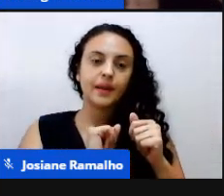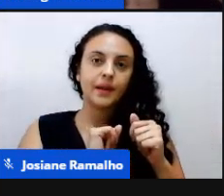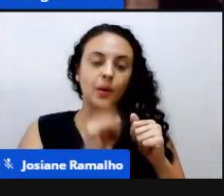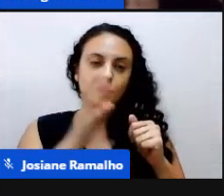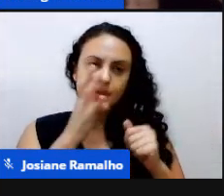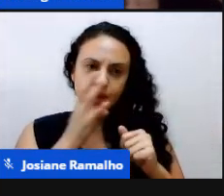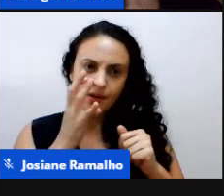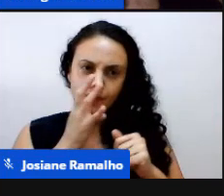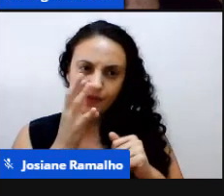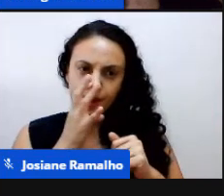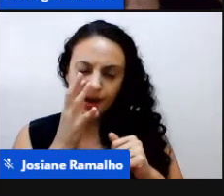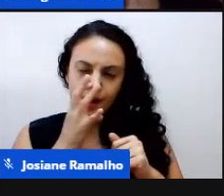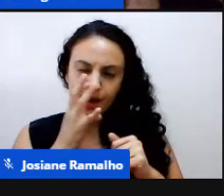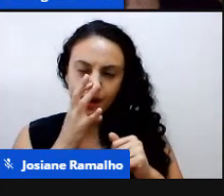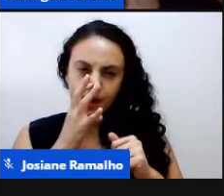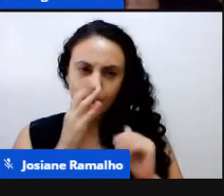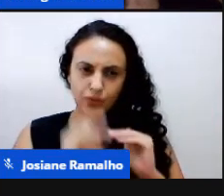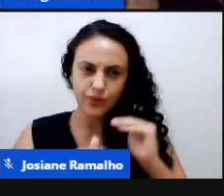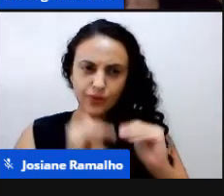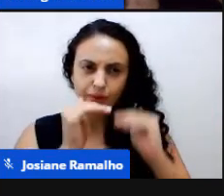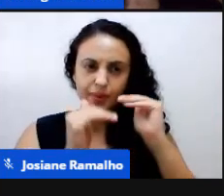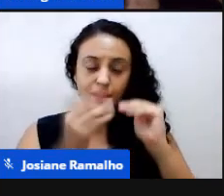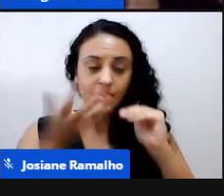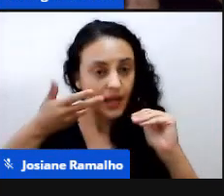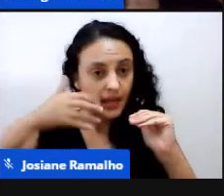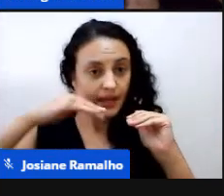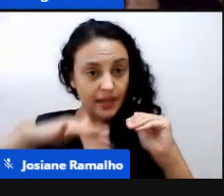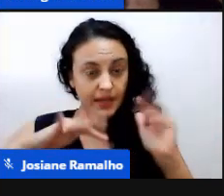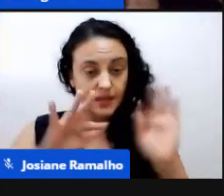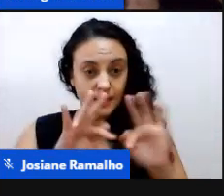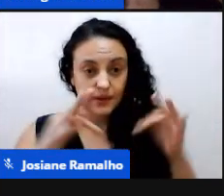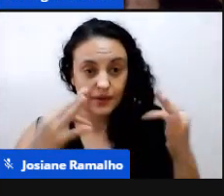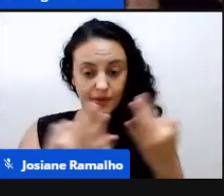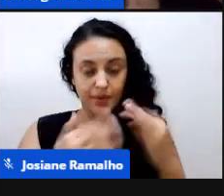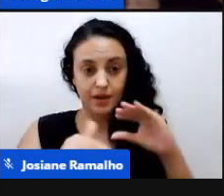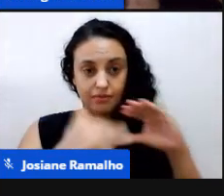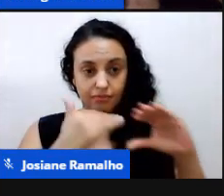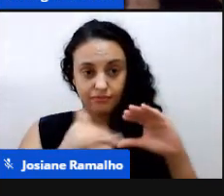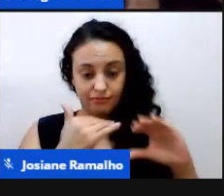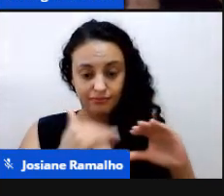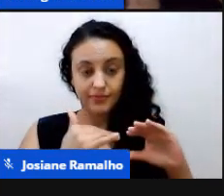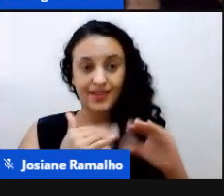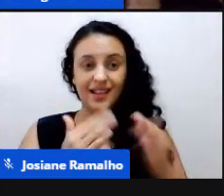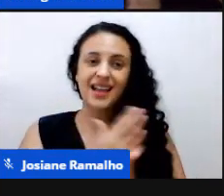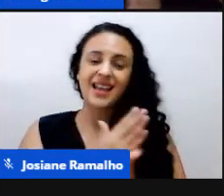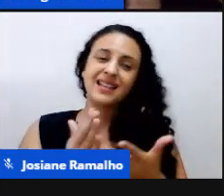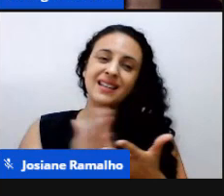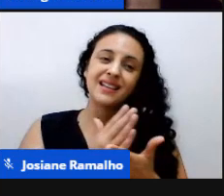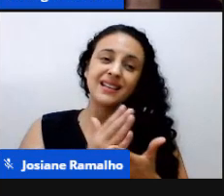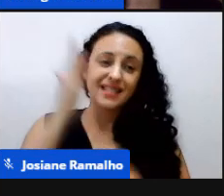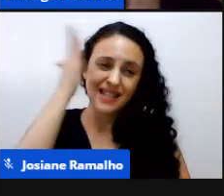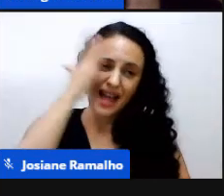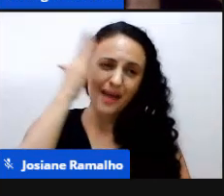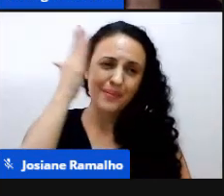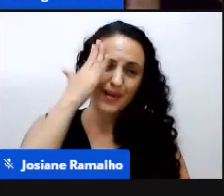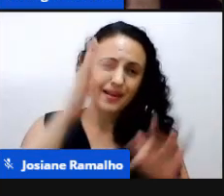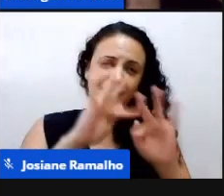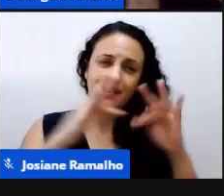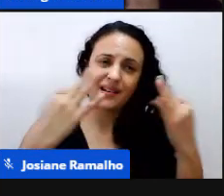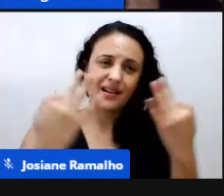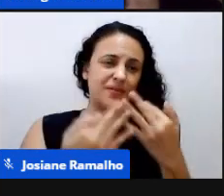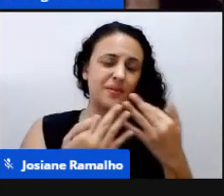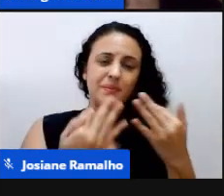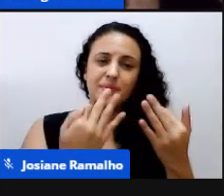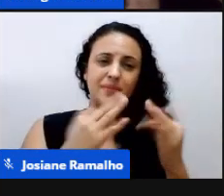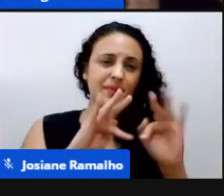pais. Sabemos que muitas vezes não tem retorno, tá? Para vocês não desanimarem, porque nós sabemos que vocês fazem